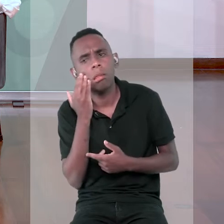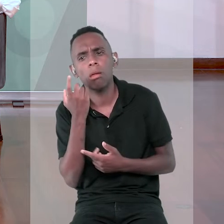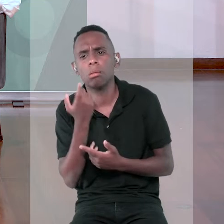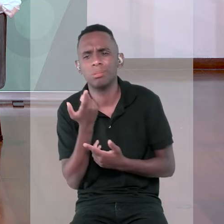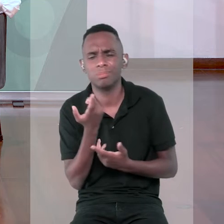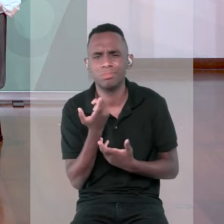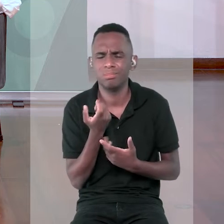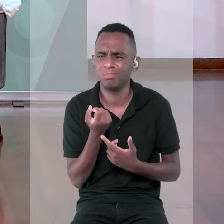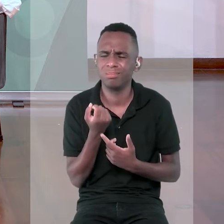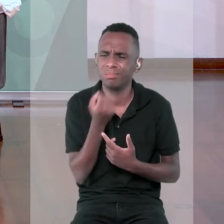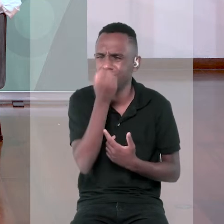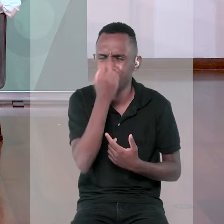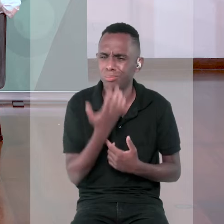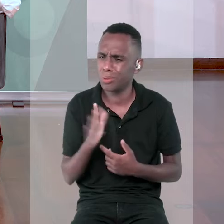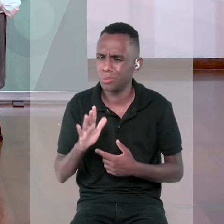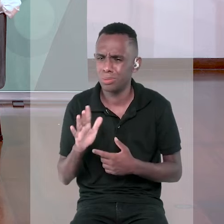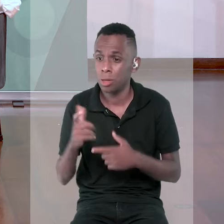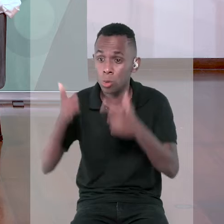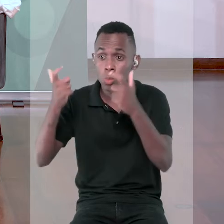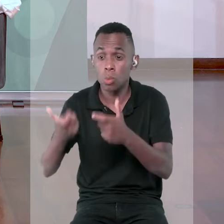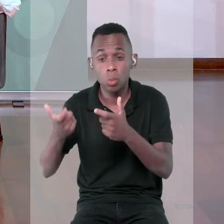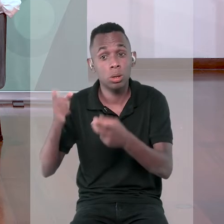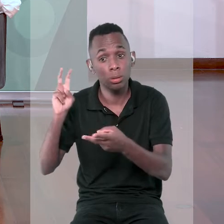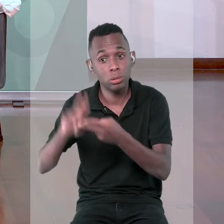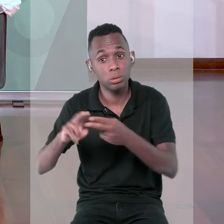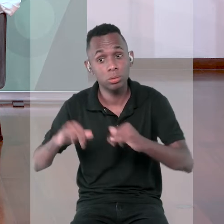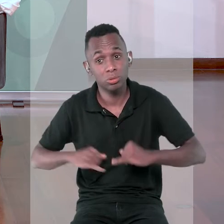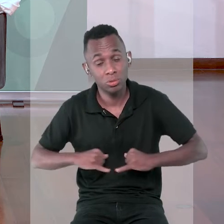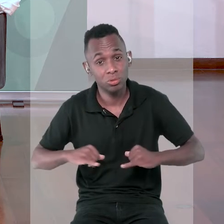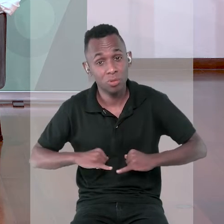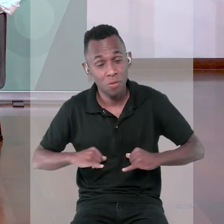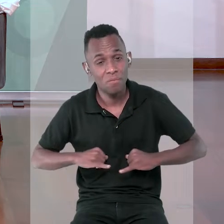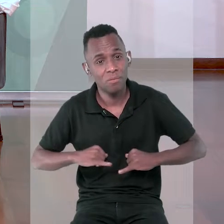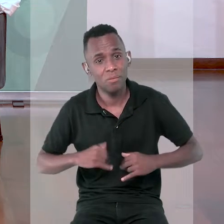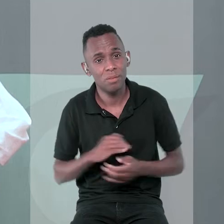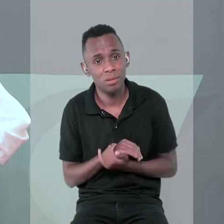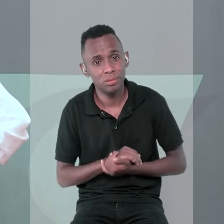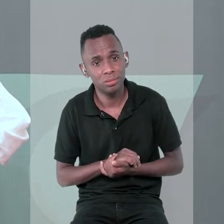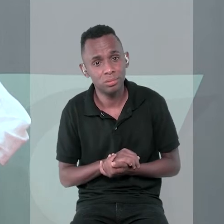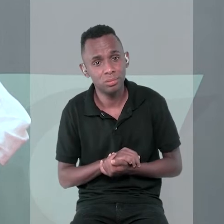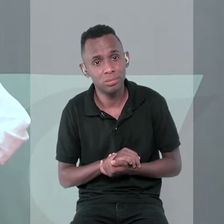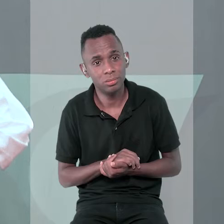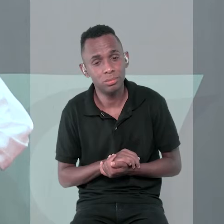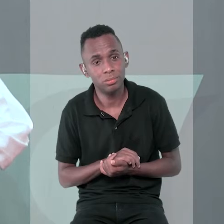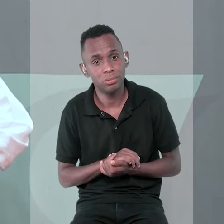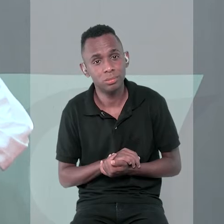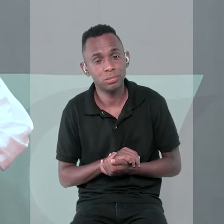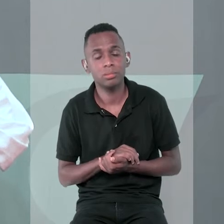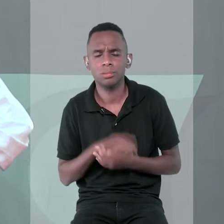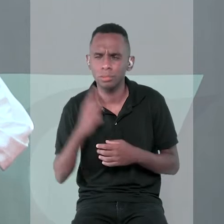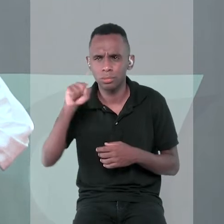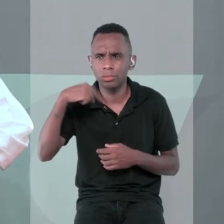isso não tá bem, né? É um lugar que ela sofreu tanto. A inadequação, né? Exato. E aí, depois eu pensei,